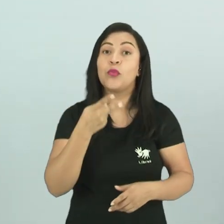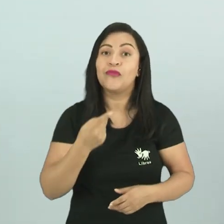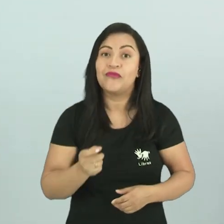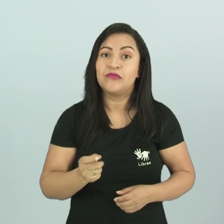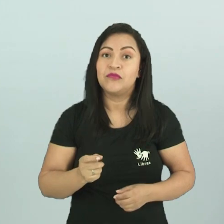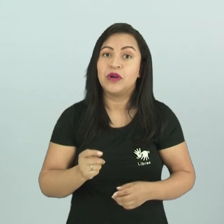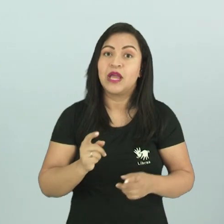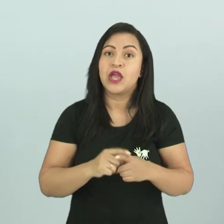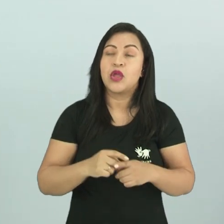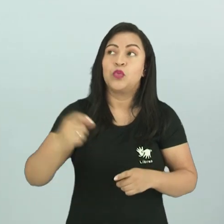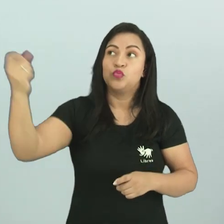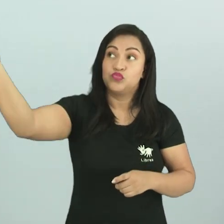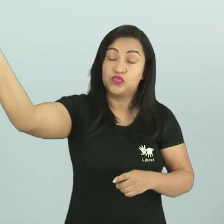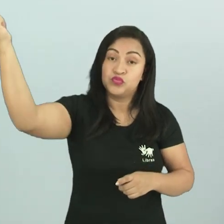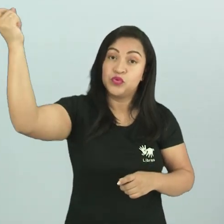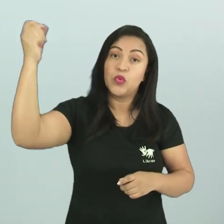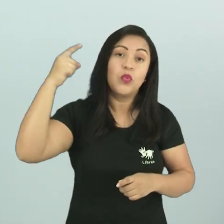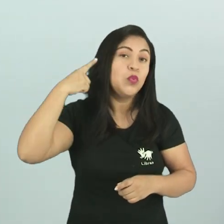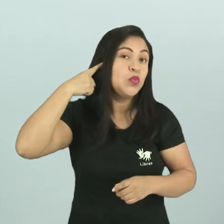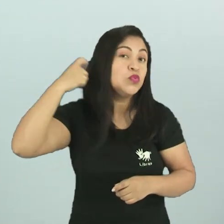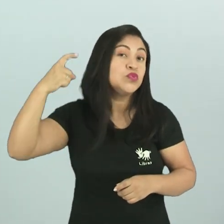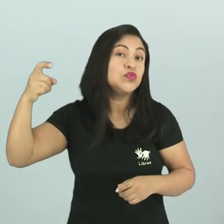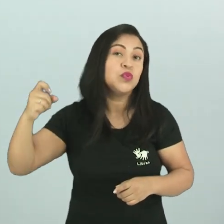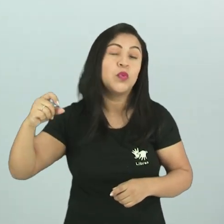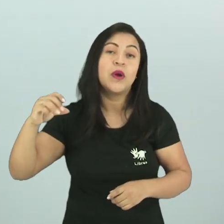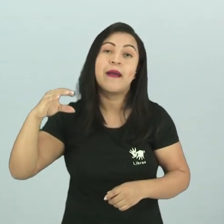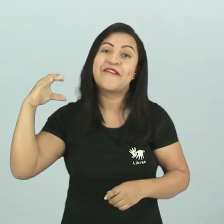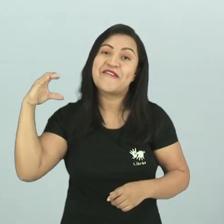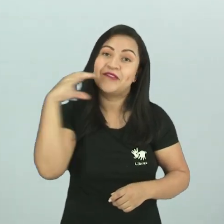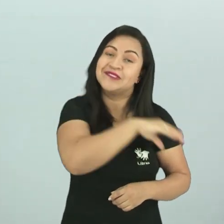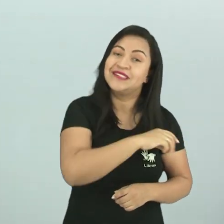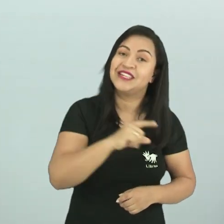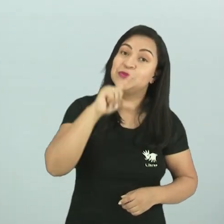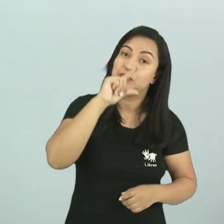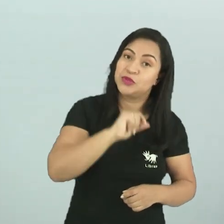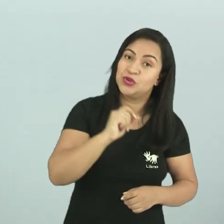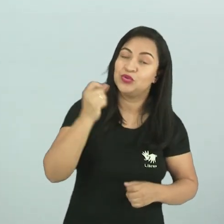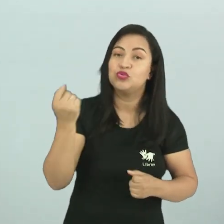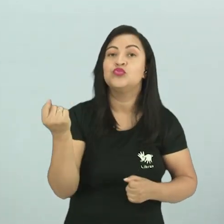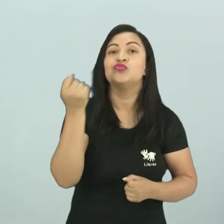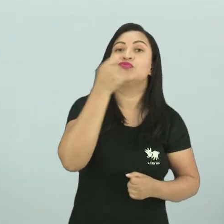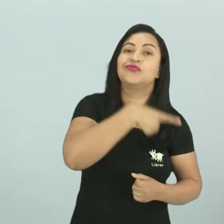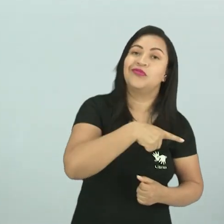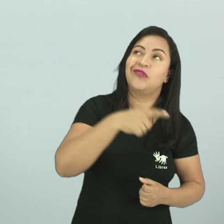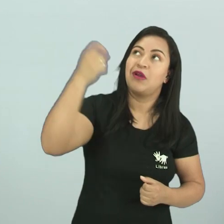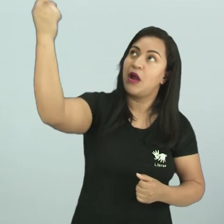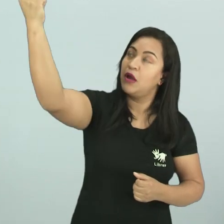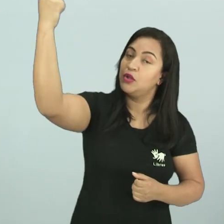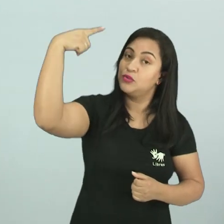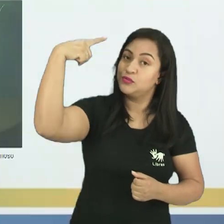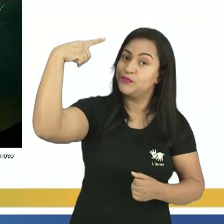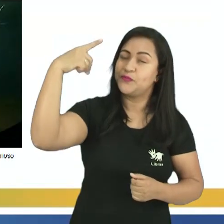o som ele se propaga com uma menor velocidade comparada da luz. Então, por isso que nós